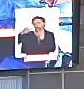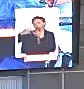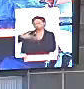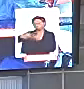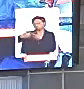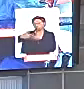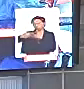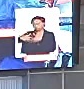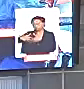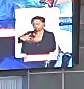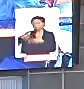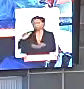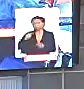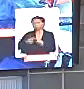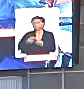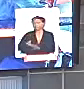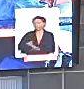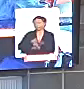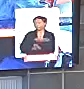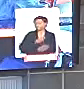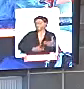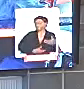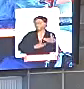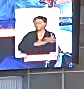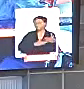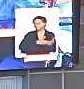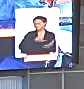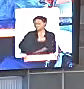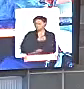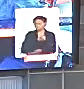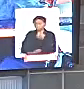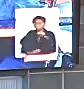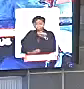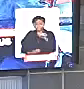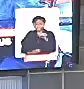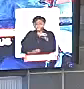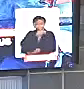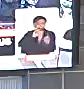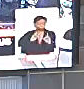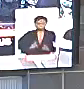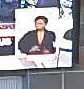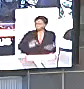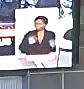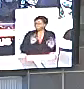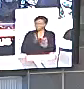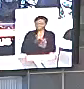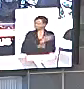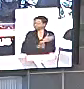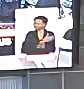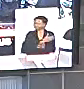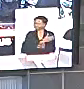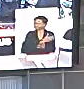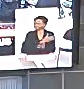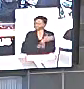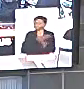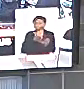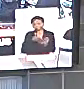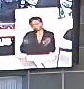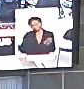meus 19 anos de idade eu não tinha nenhuma deficiência Muito obrigado nós